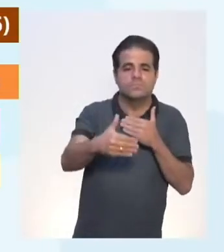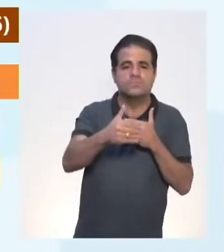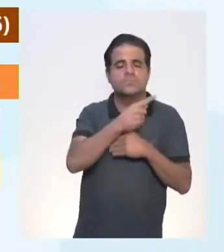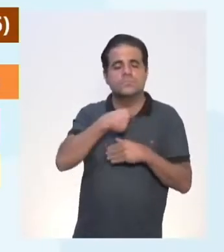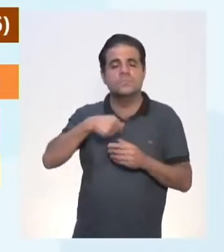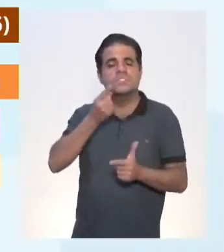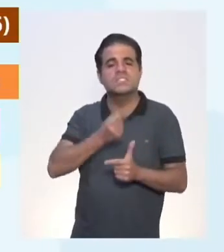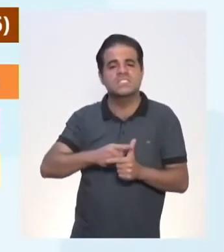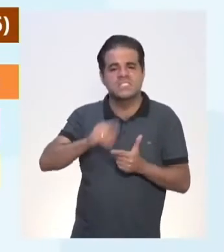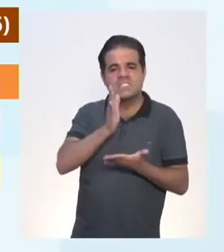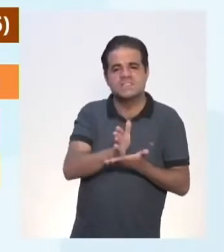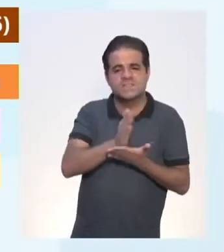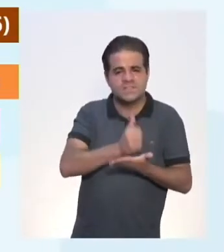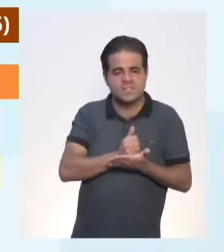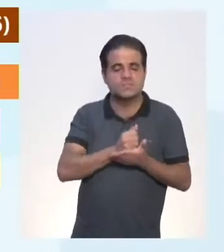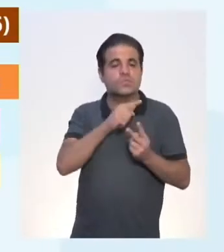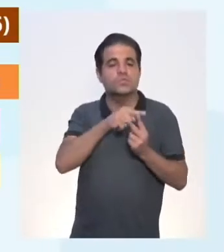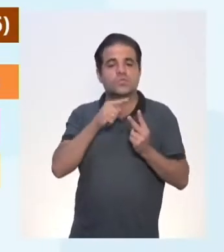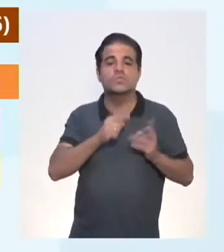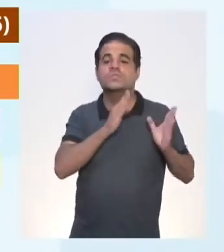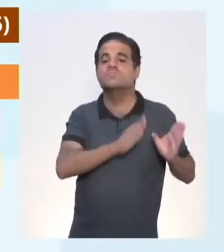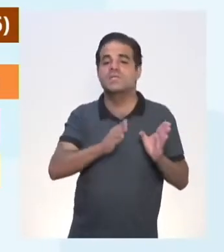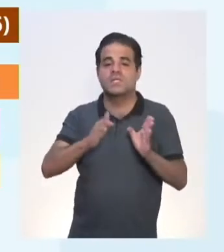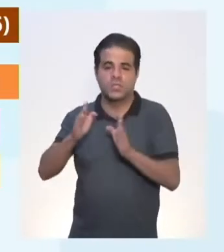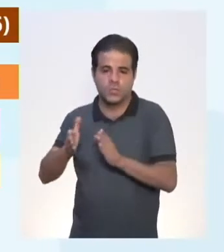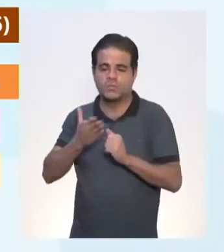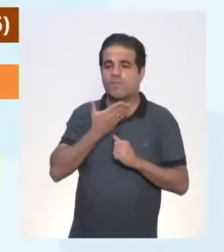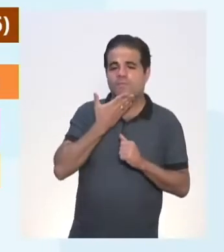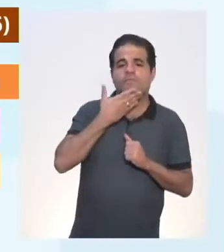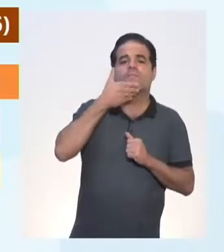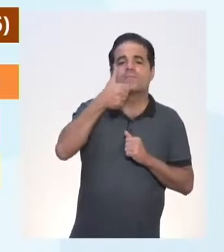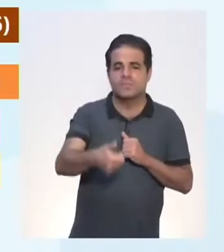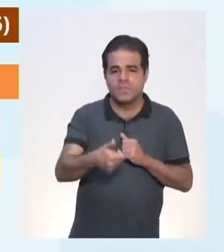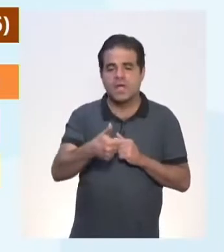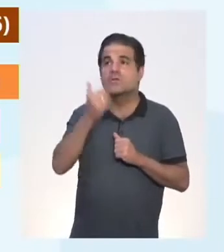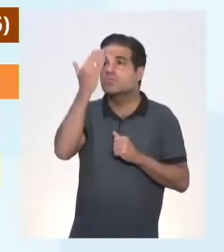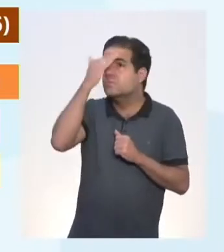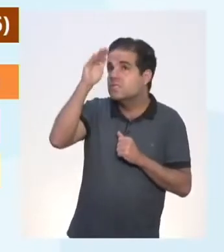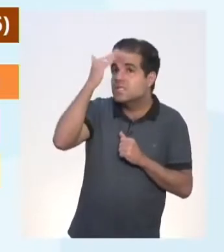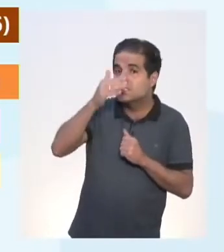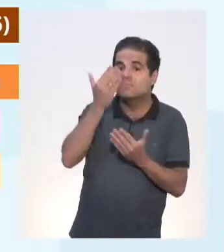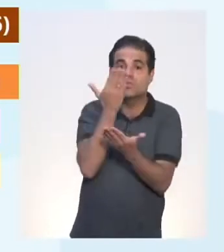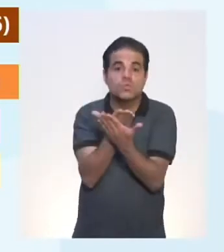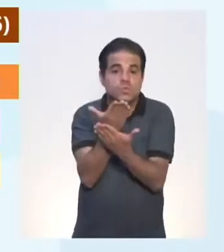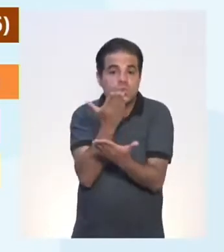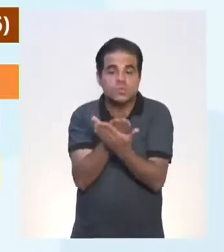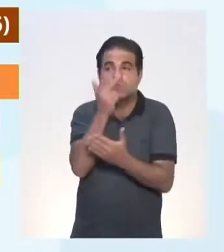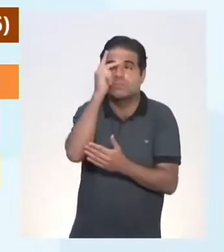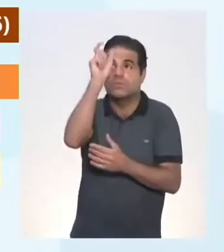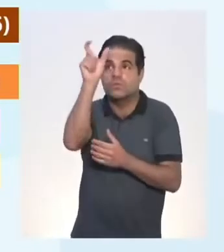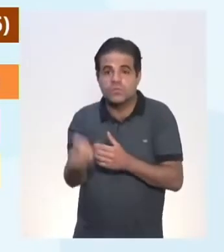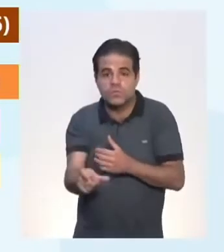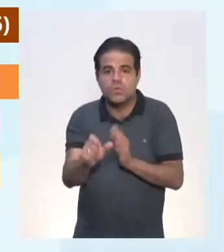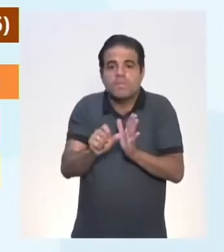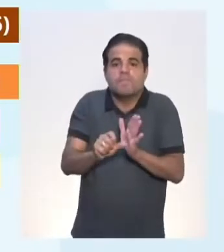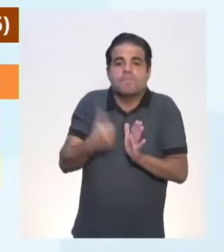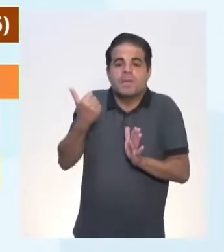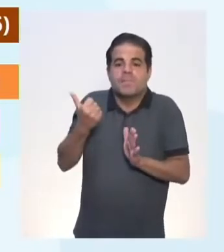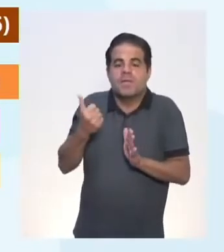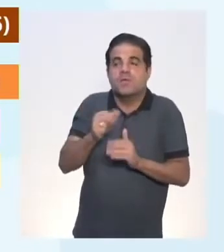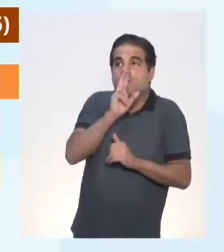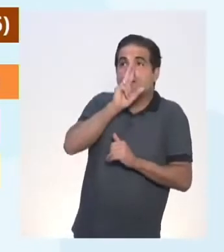nós dividimos ela em dois períodos, para ficar mais fácil o entendimento do estudante. Então, primeiro,